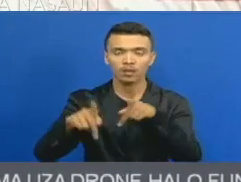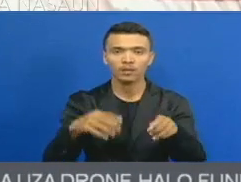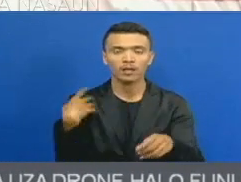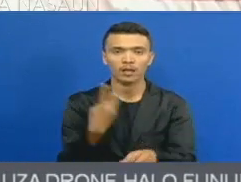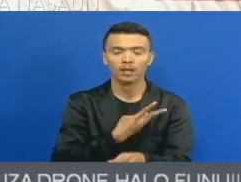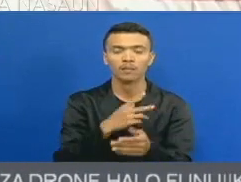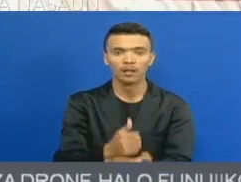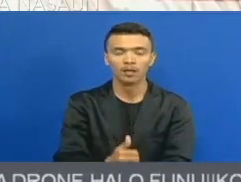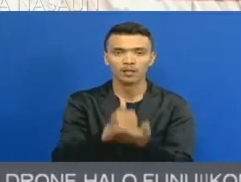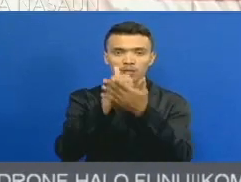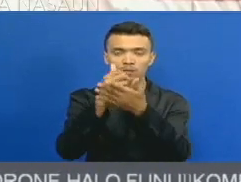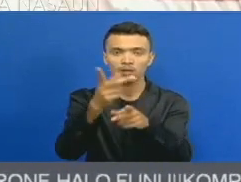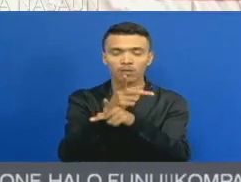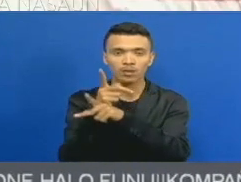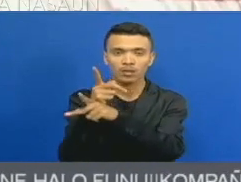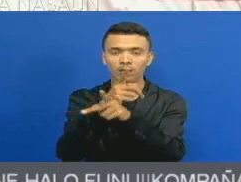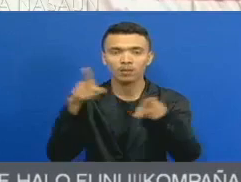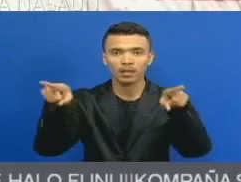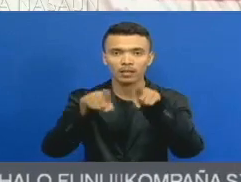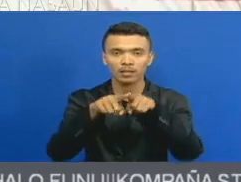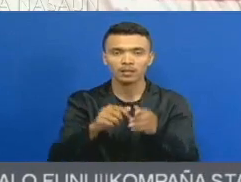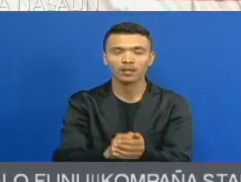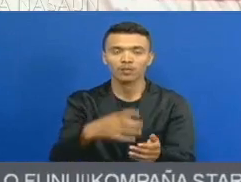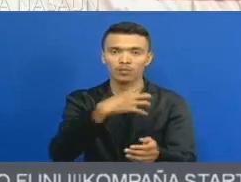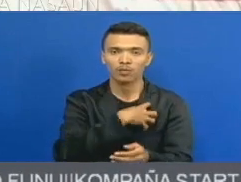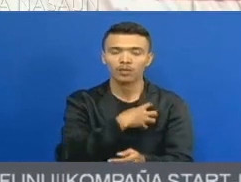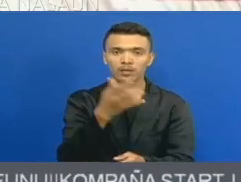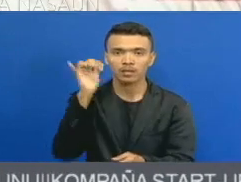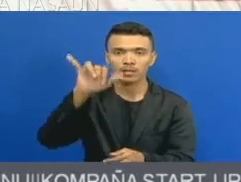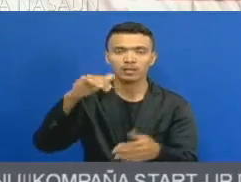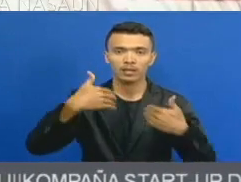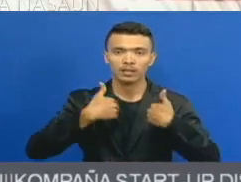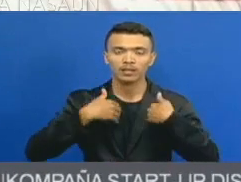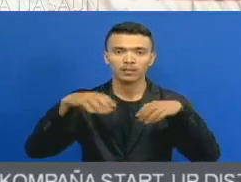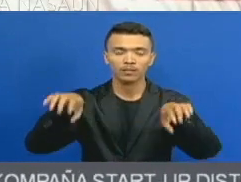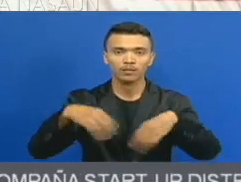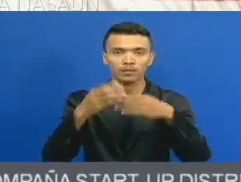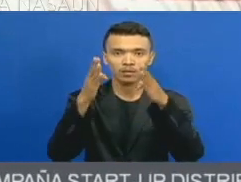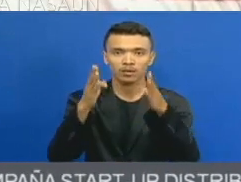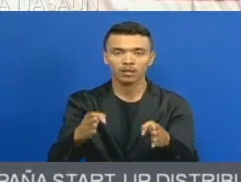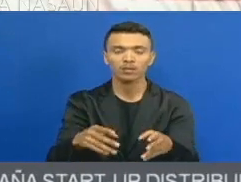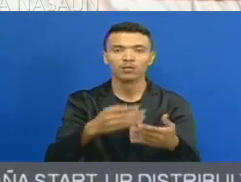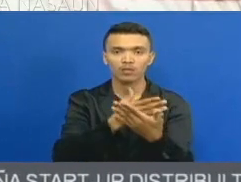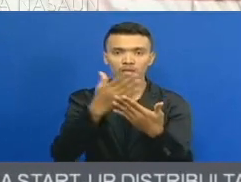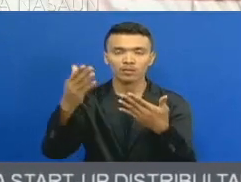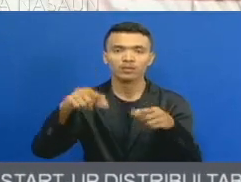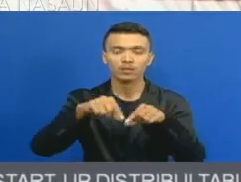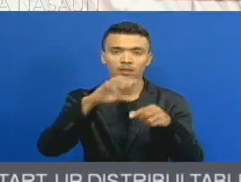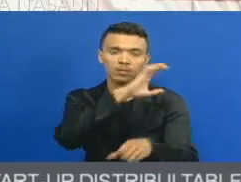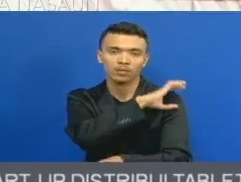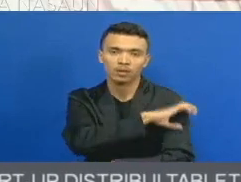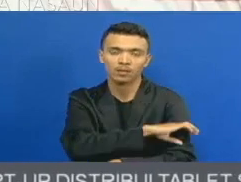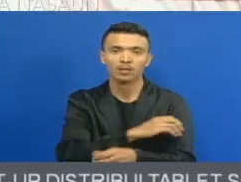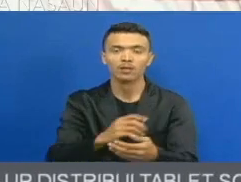servi. Asegura katak, amini oficial sira e recurso necessário no equipamento de segurança nian